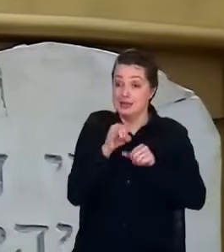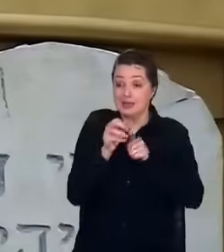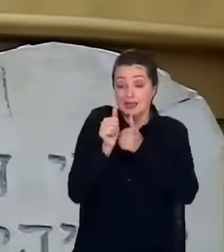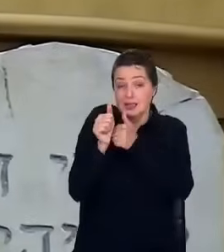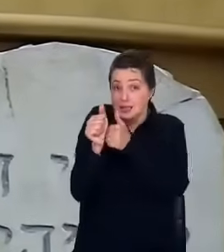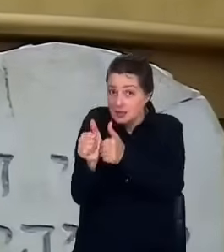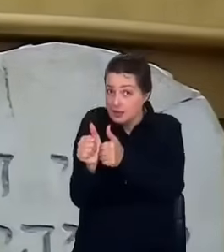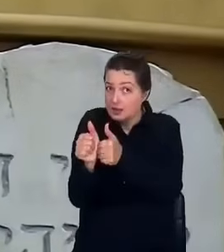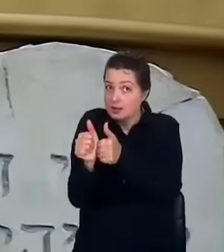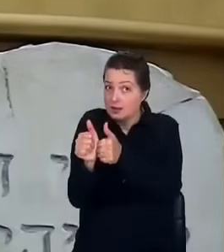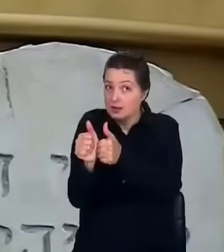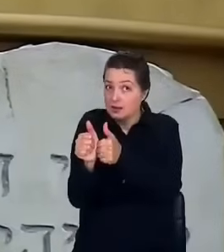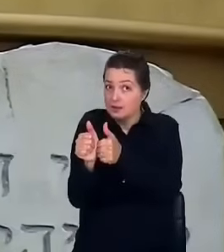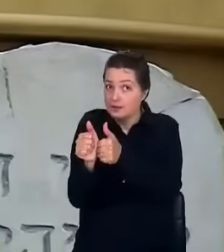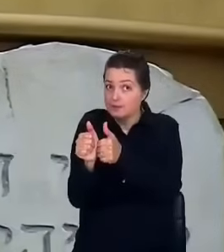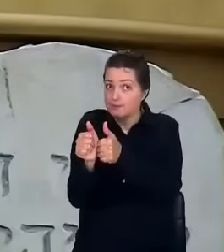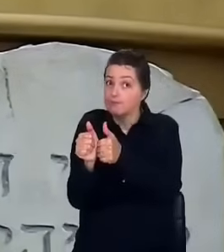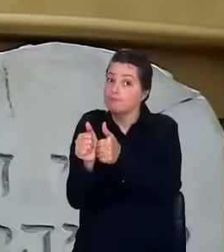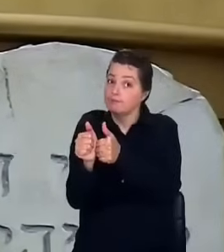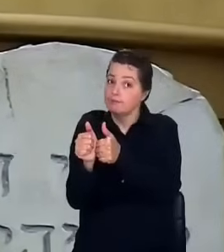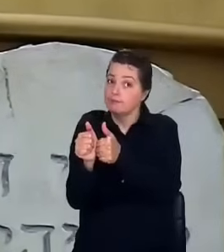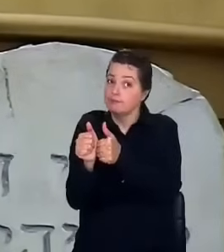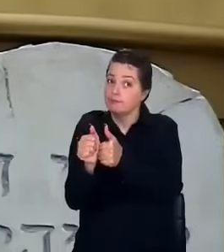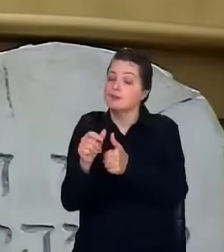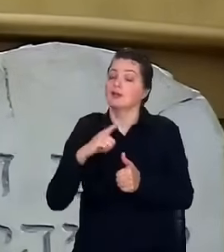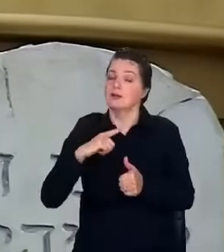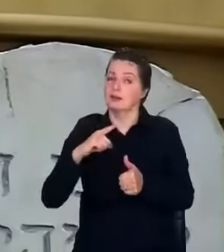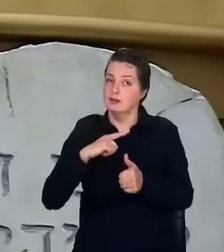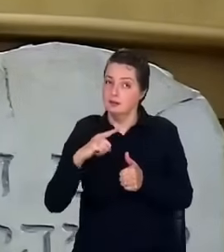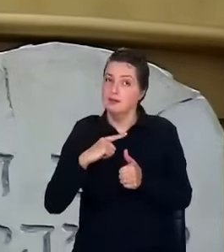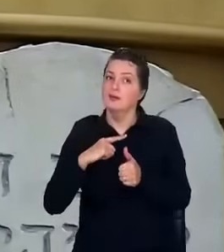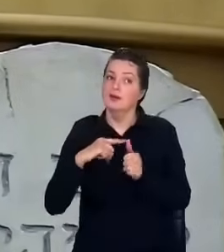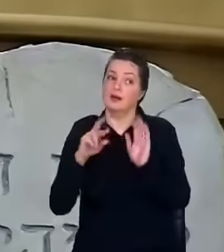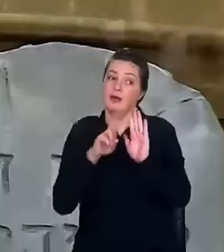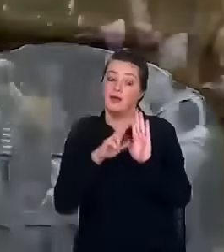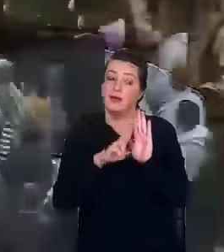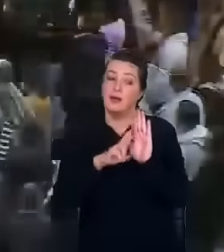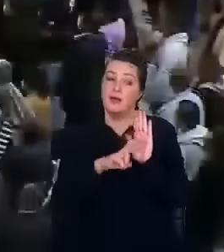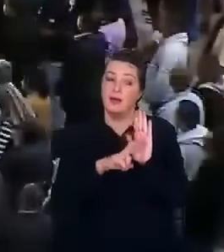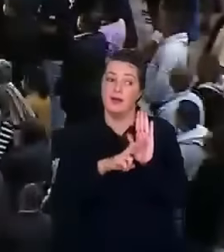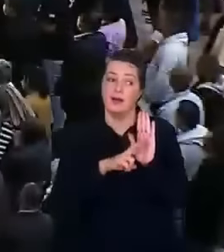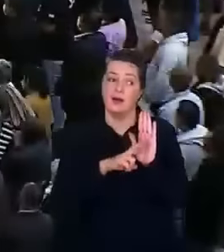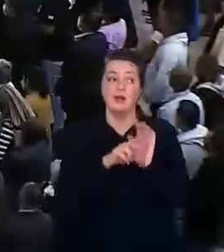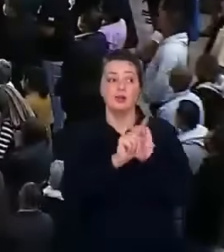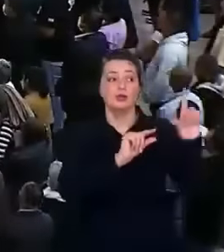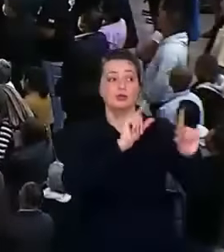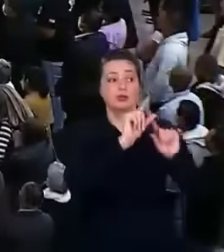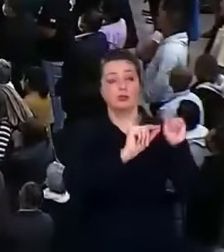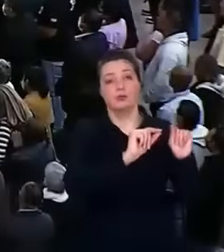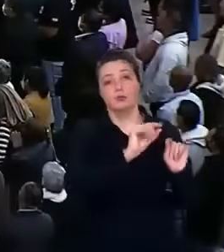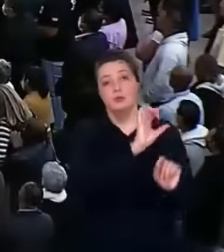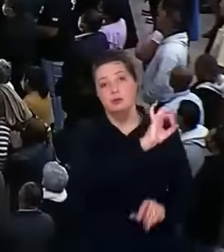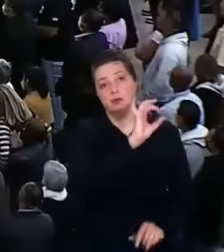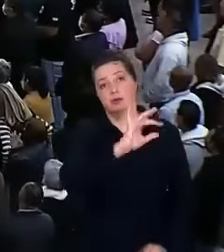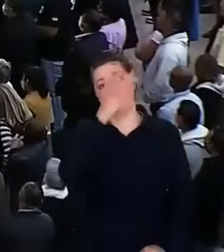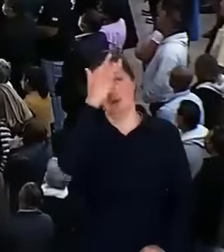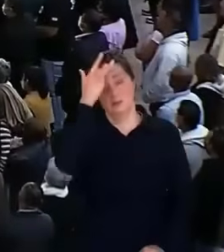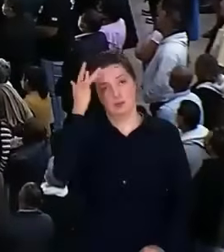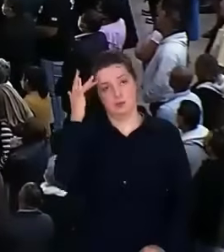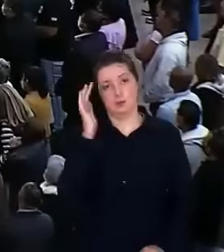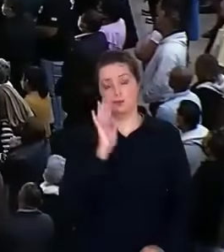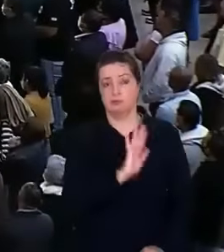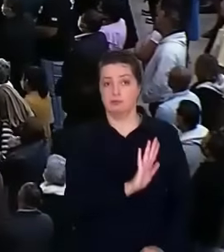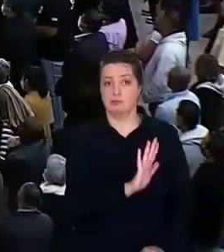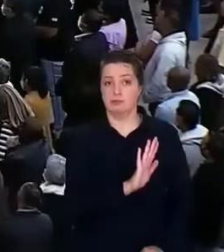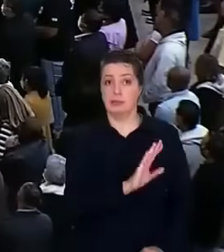Quer dizer, é critério das pessoas. Cada um toma a sua própria iniciativa